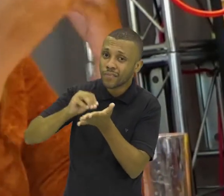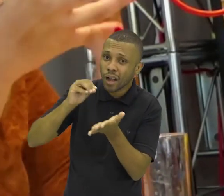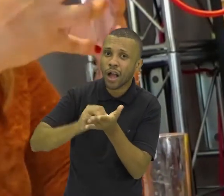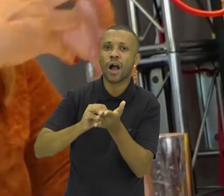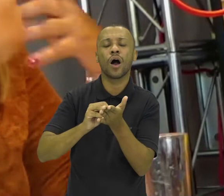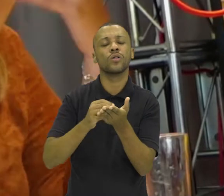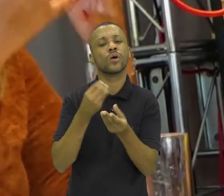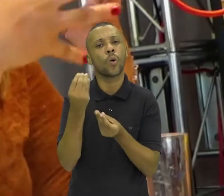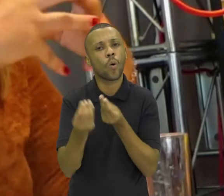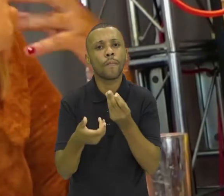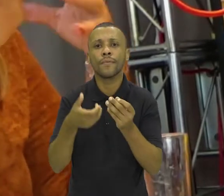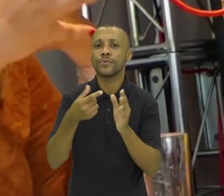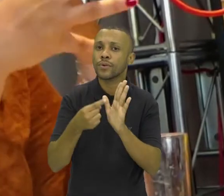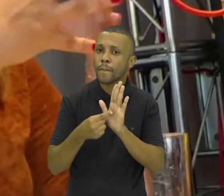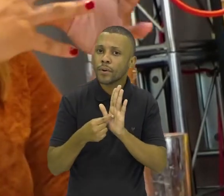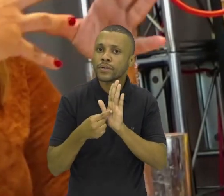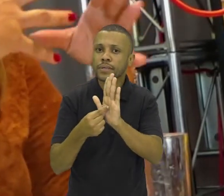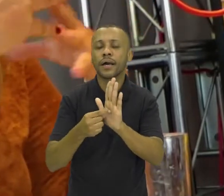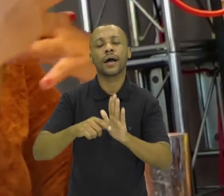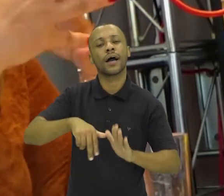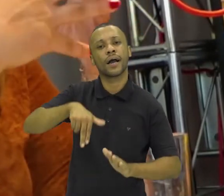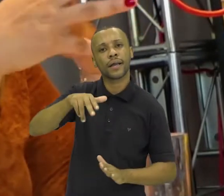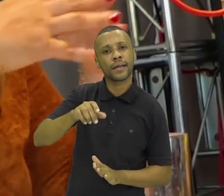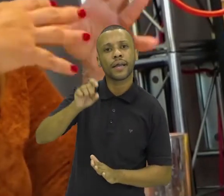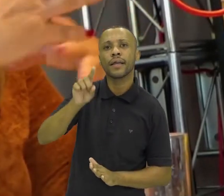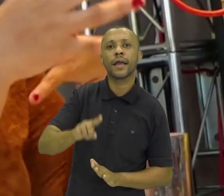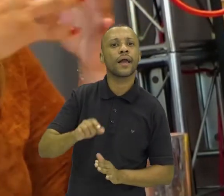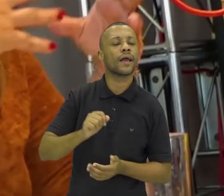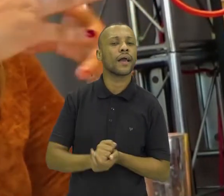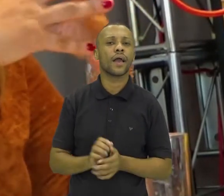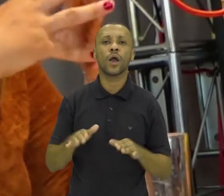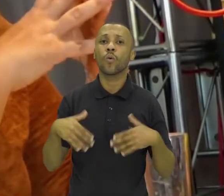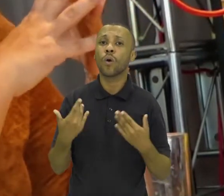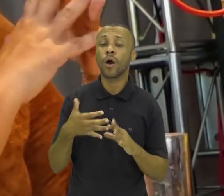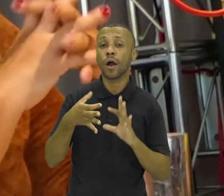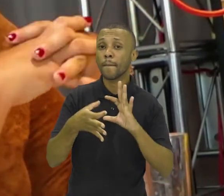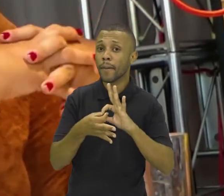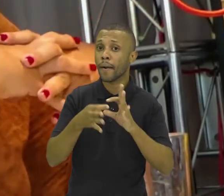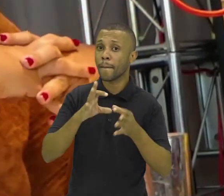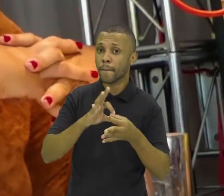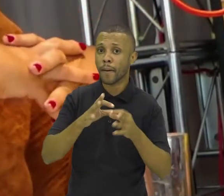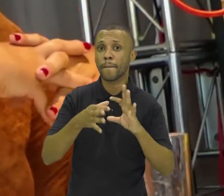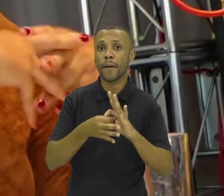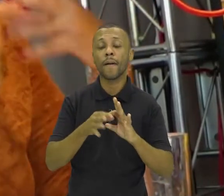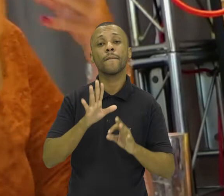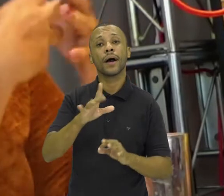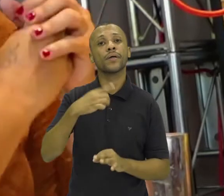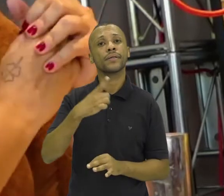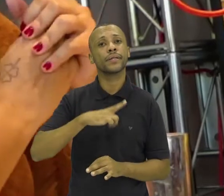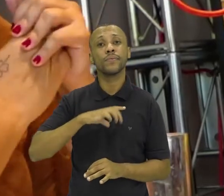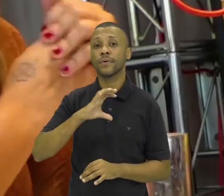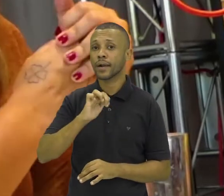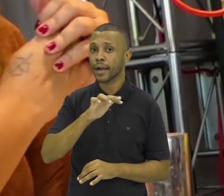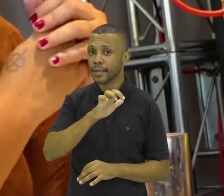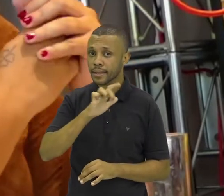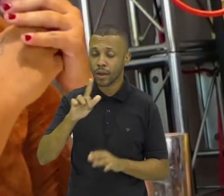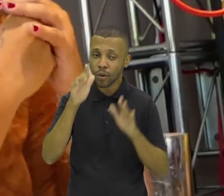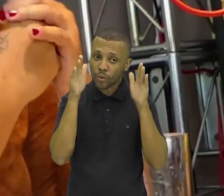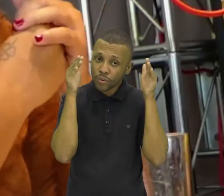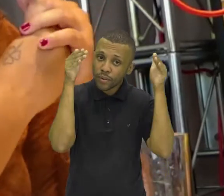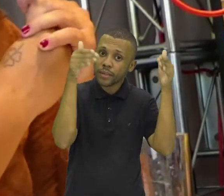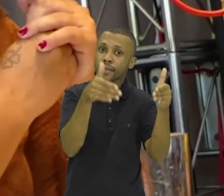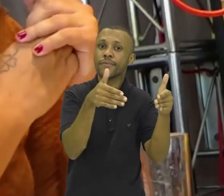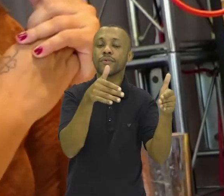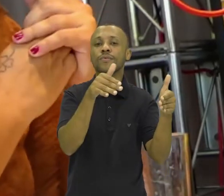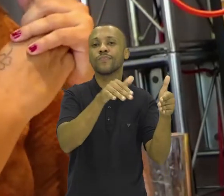desse medo, né, de trazer quem é que está me perguntando, por que a Unirio está levantando isso. Mas a gente tem um canal, Vítimas